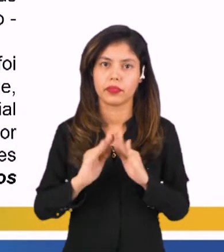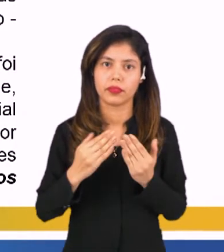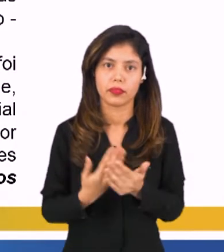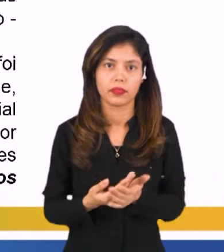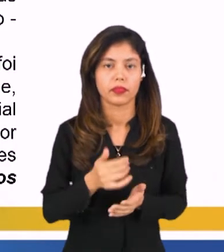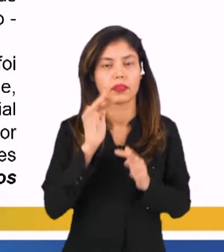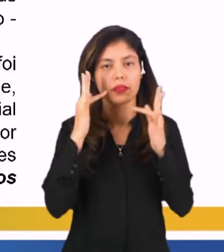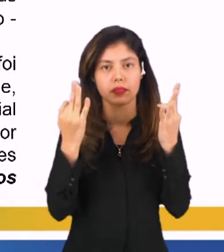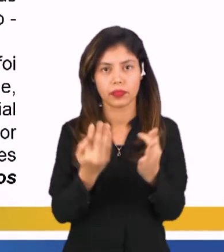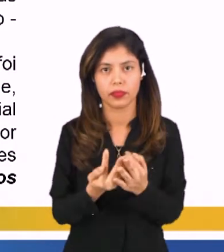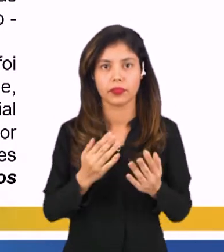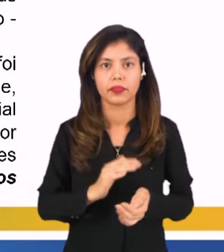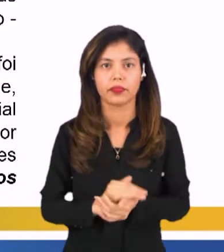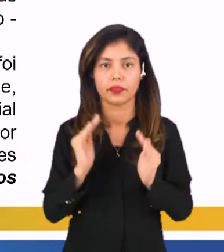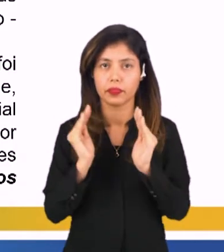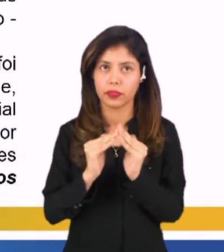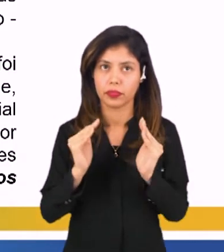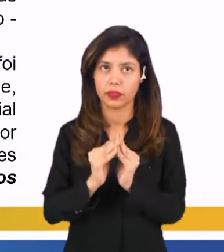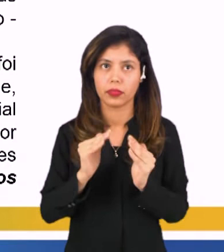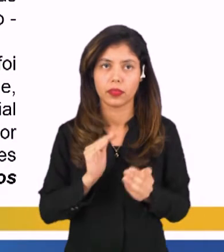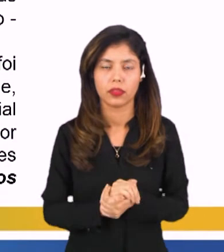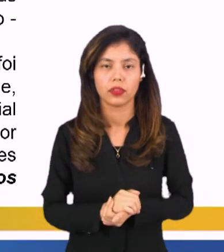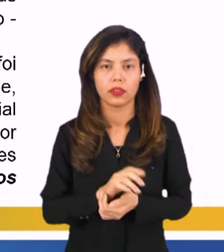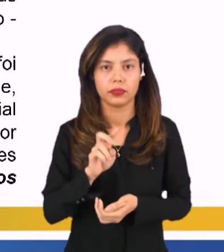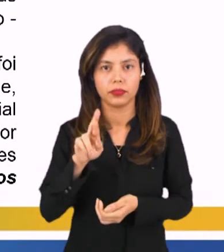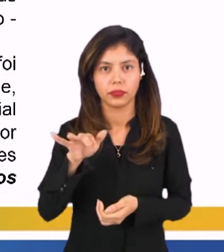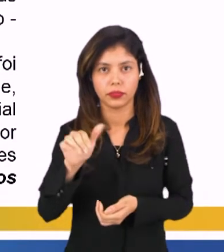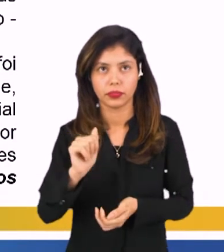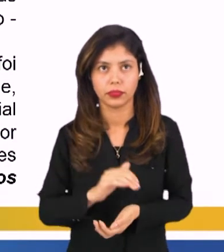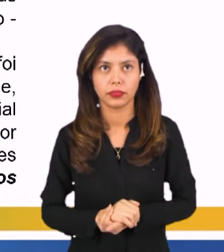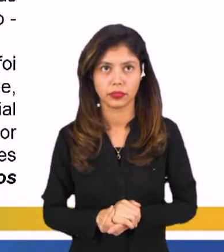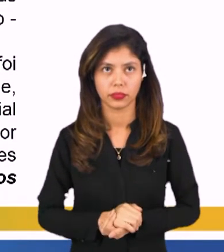família. A casa, em